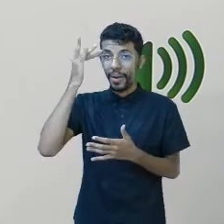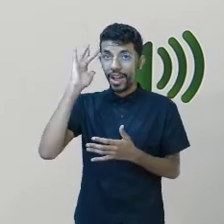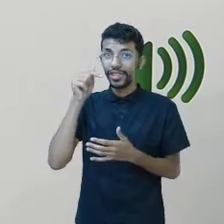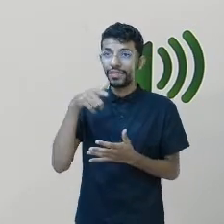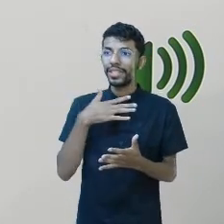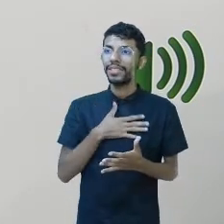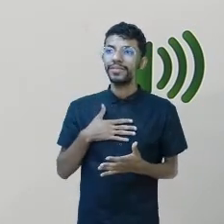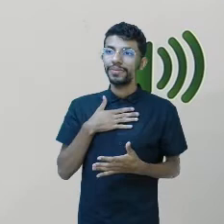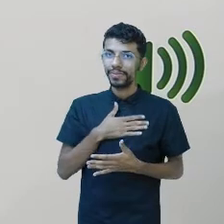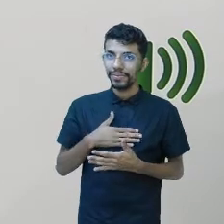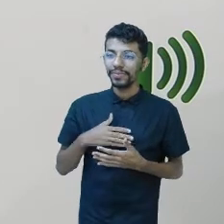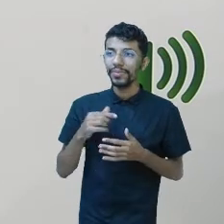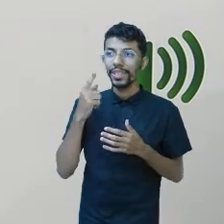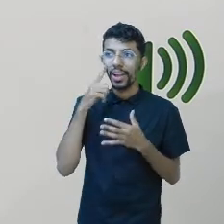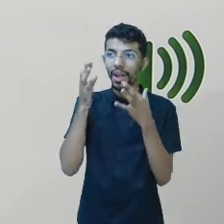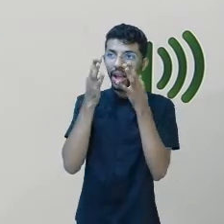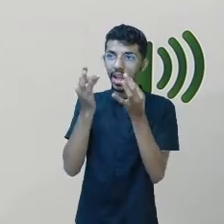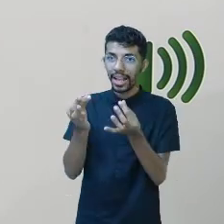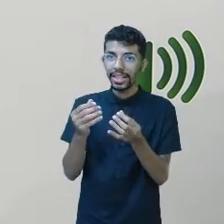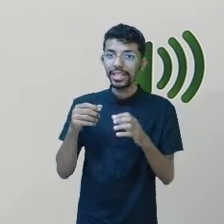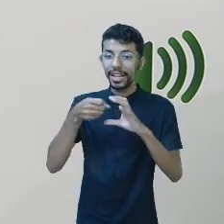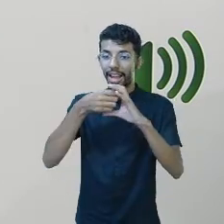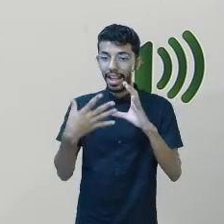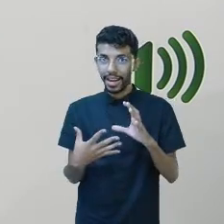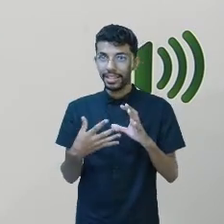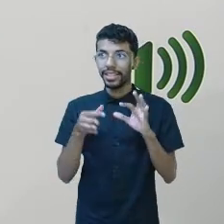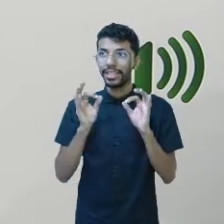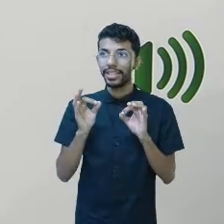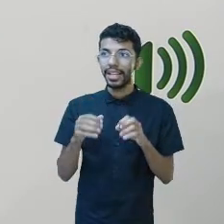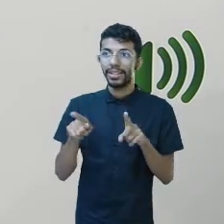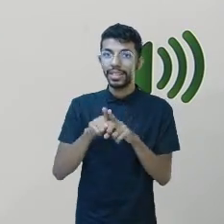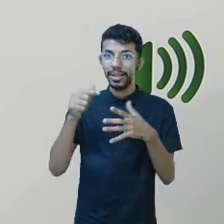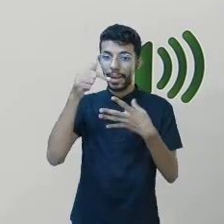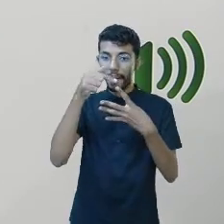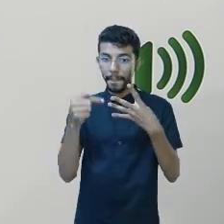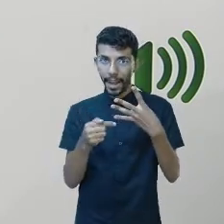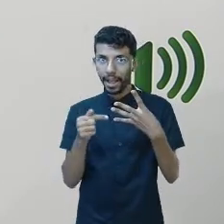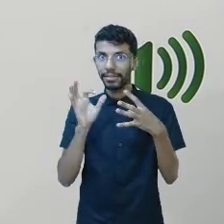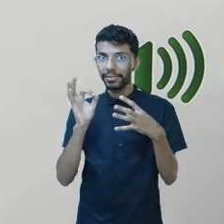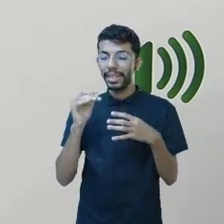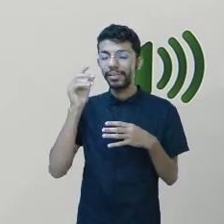Vamos lá. Presta atenção aí nas características e aqueles elementos,